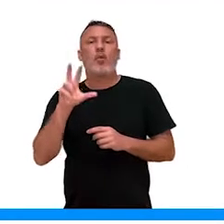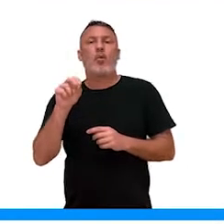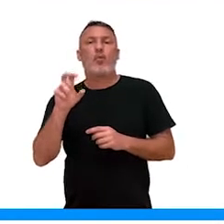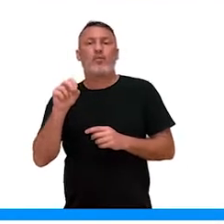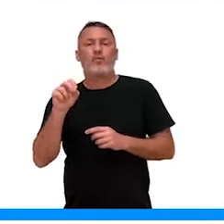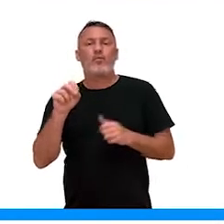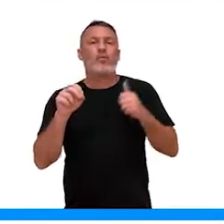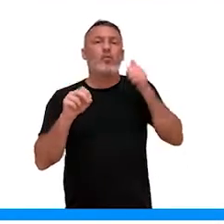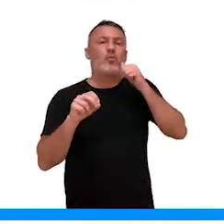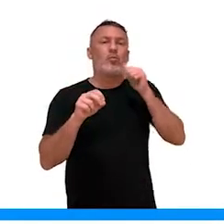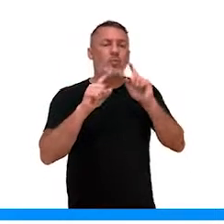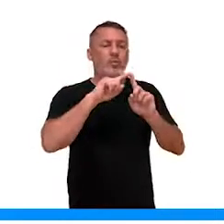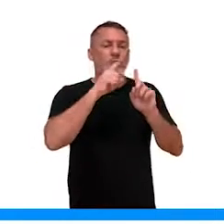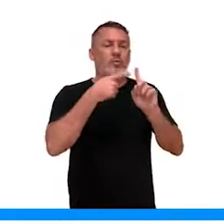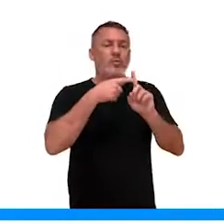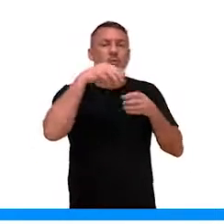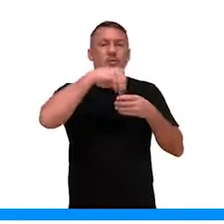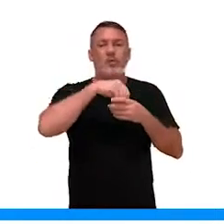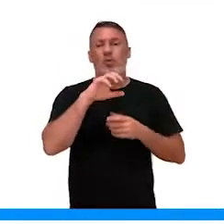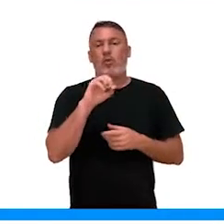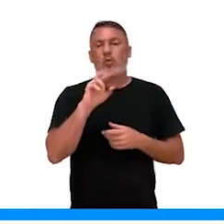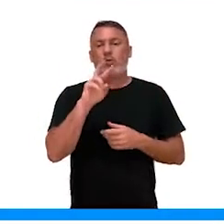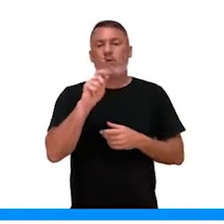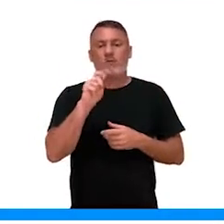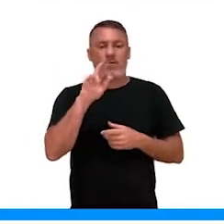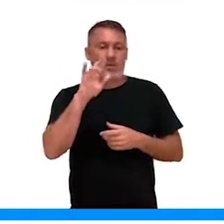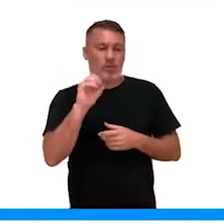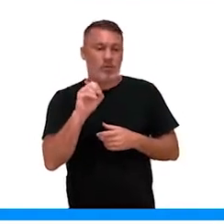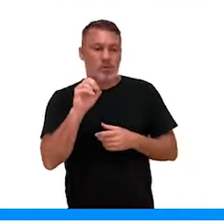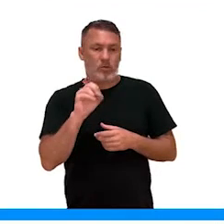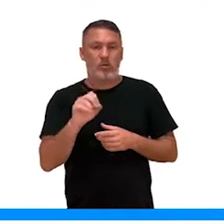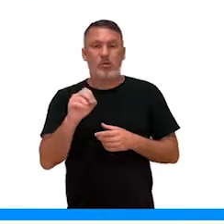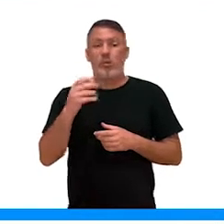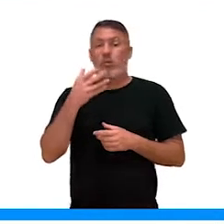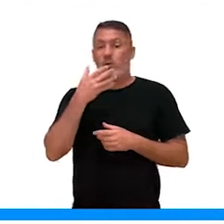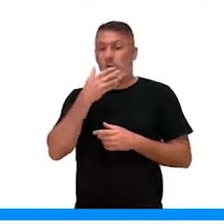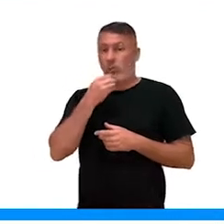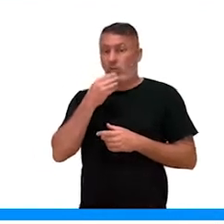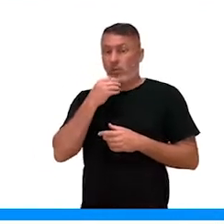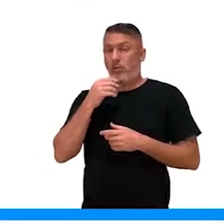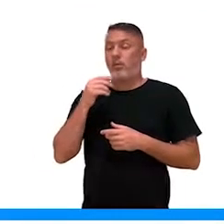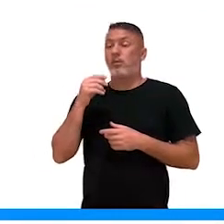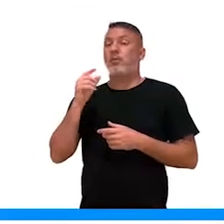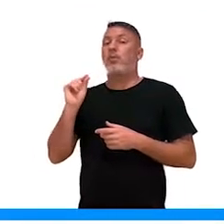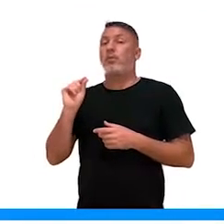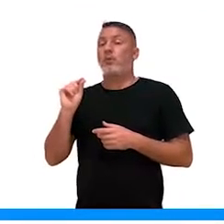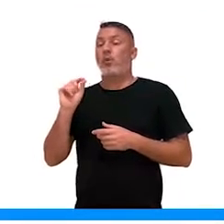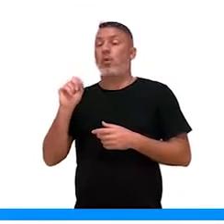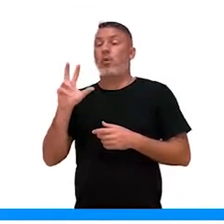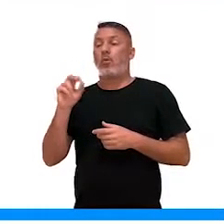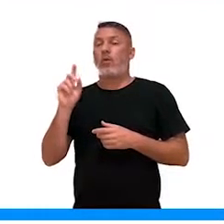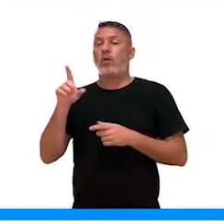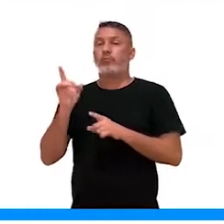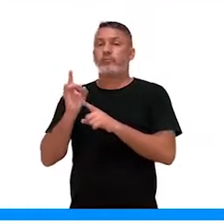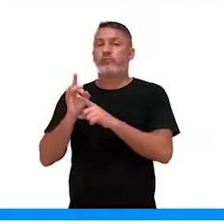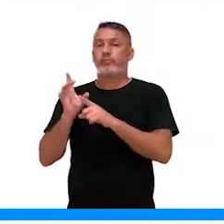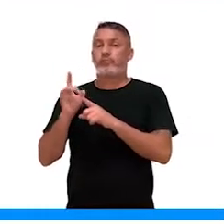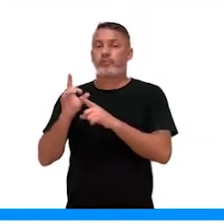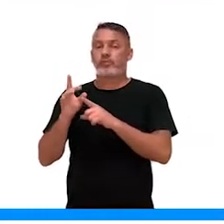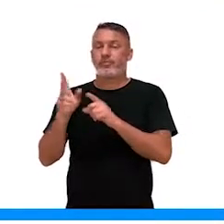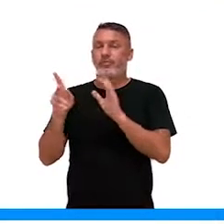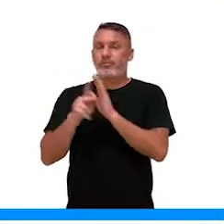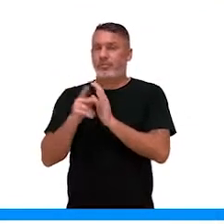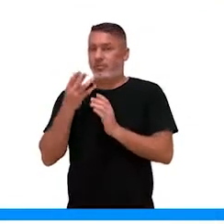gônada feminina é o ovário. O testículo produz os gametas, que são os espermatozoides masculinos, e o ovário,